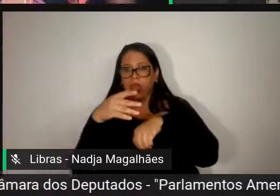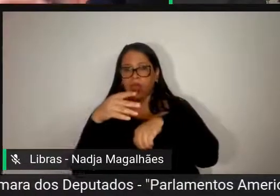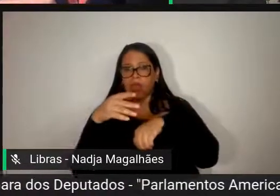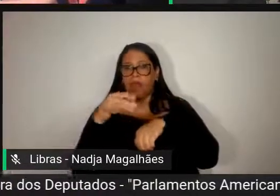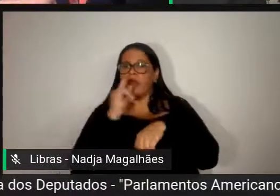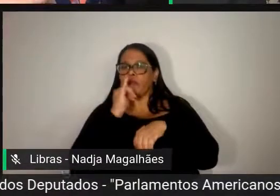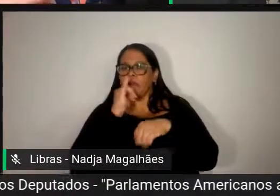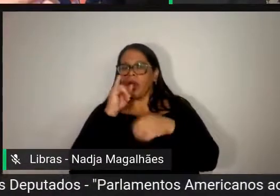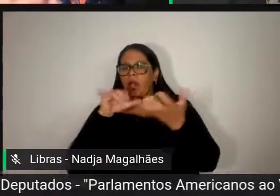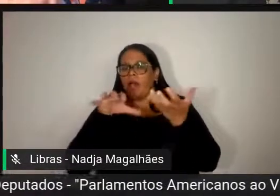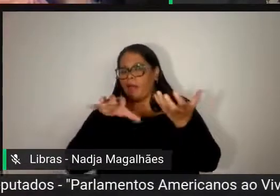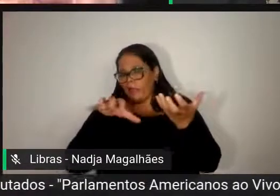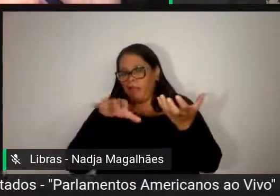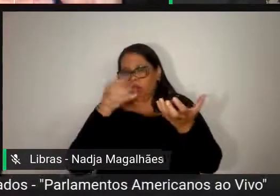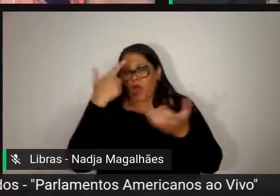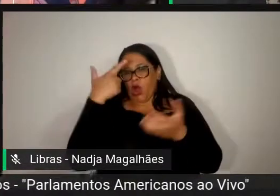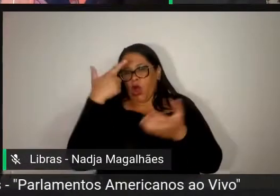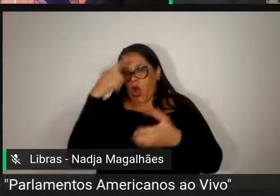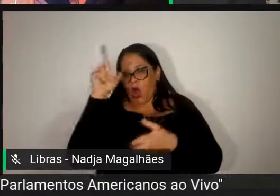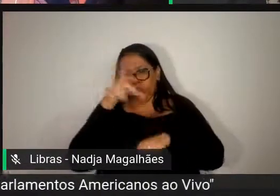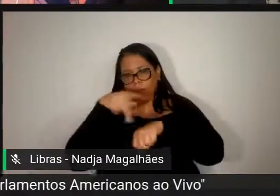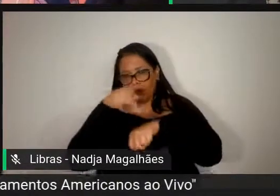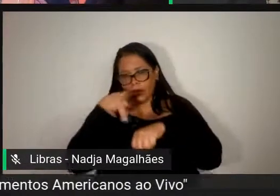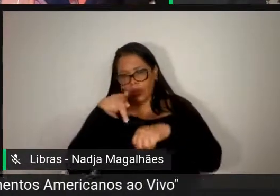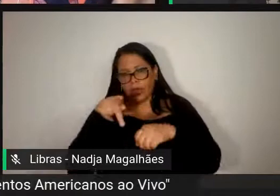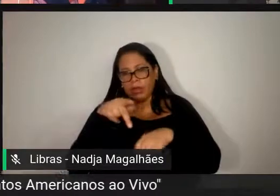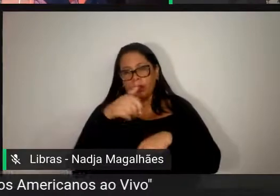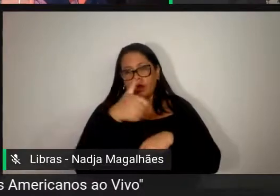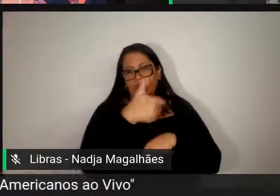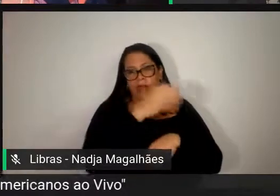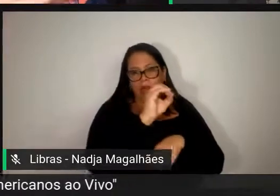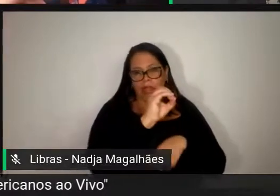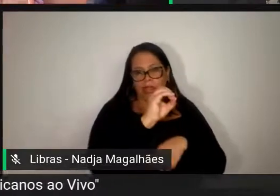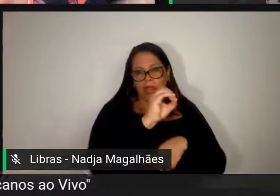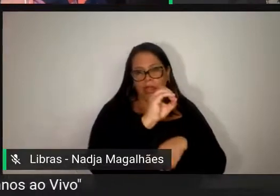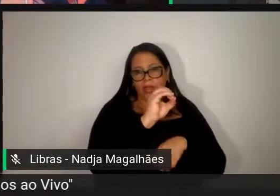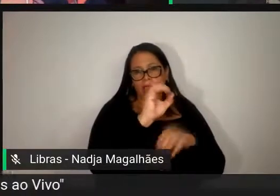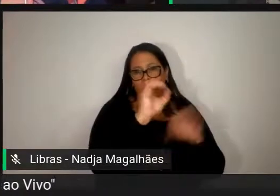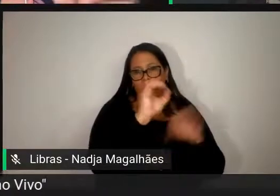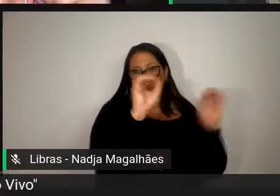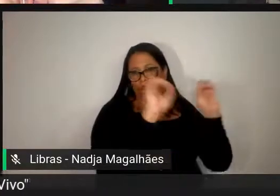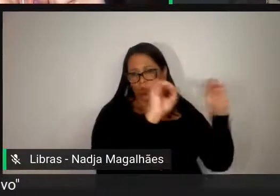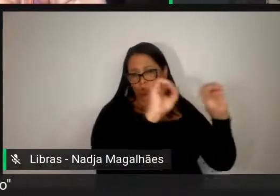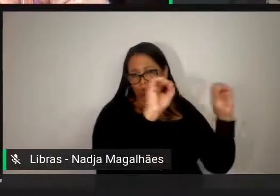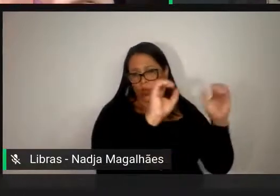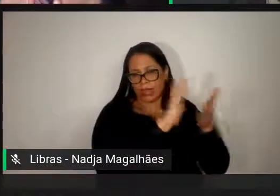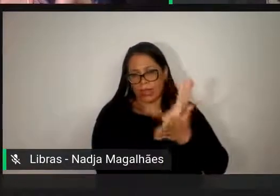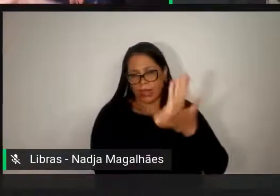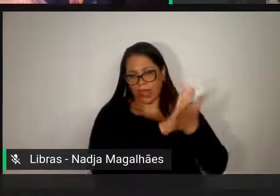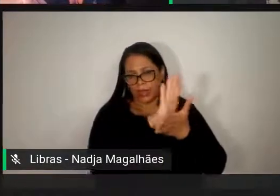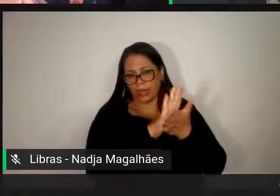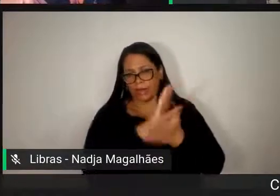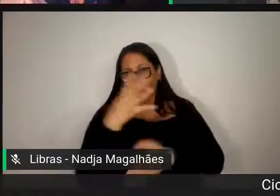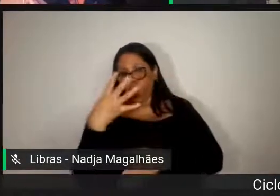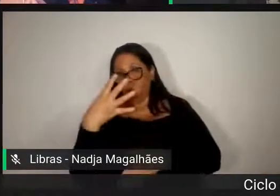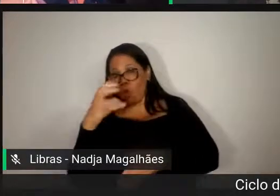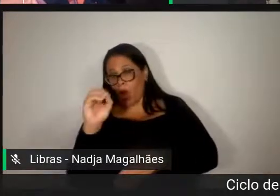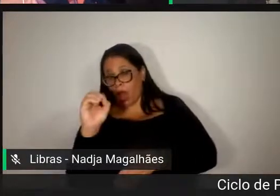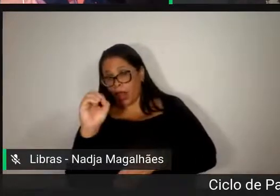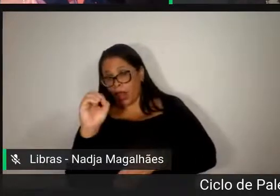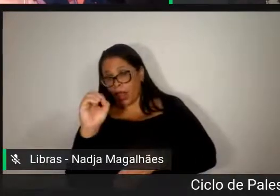casas legislativas. Então, 10 casas legislativas que não oferecem informação nenhuma, 40